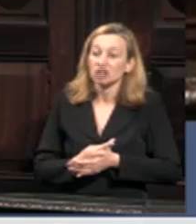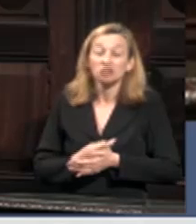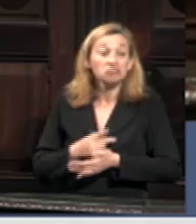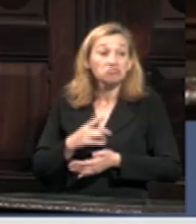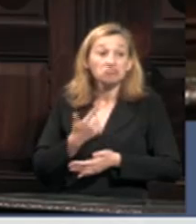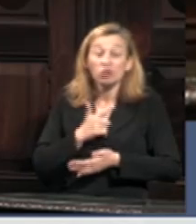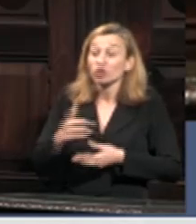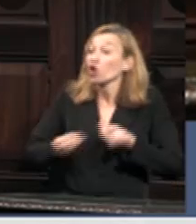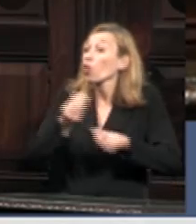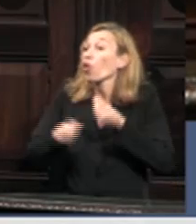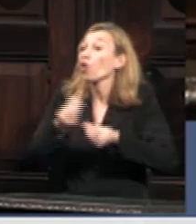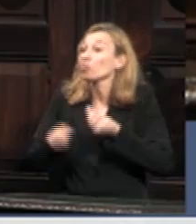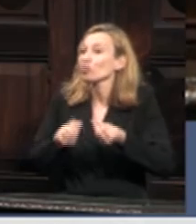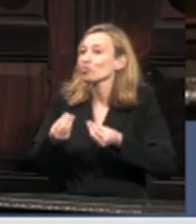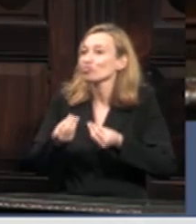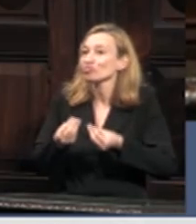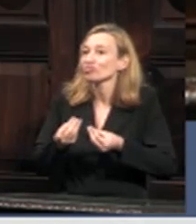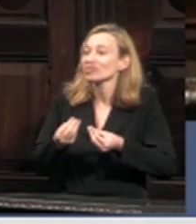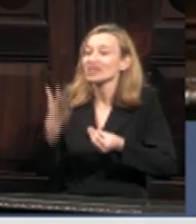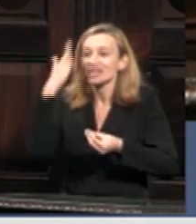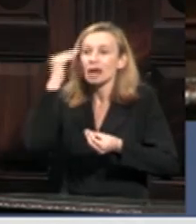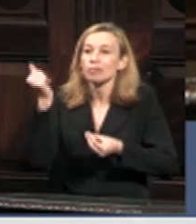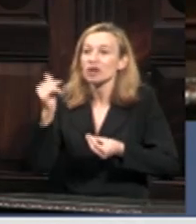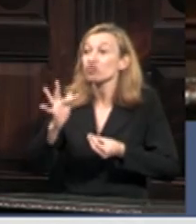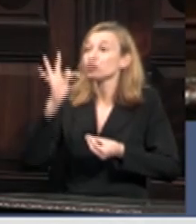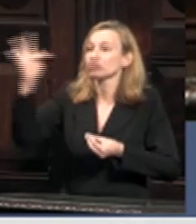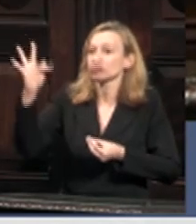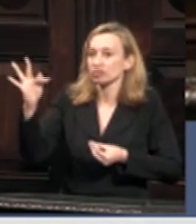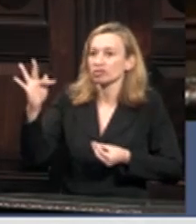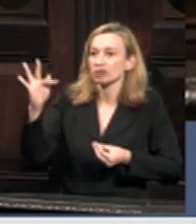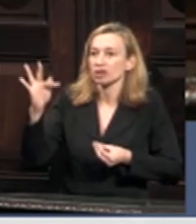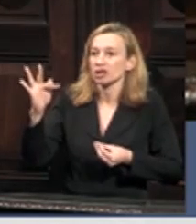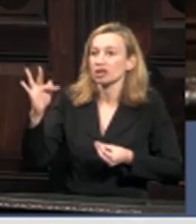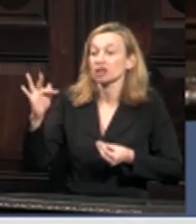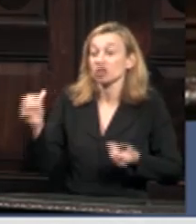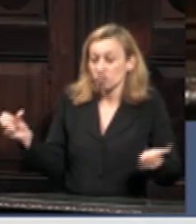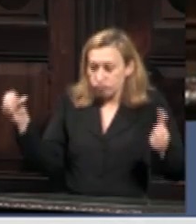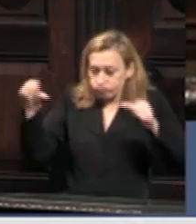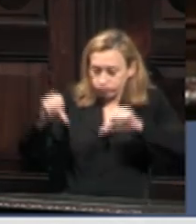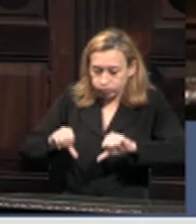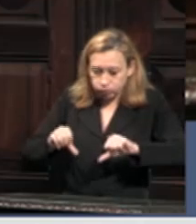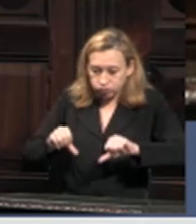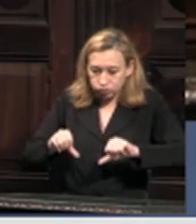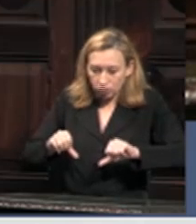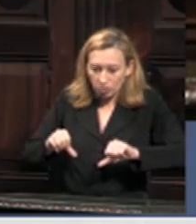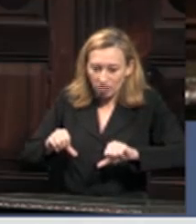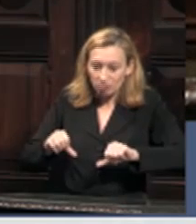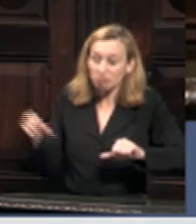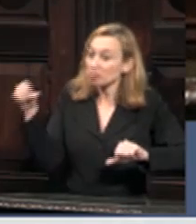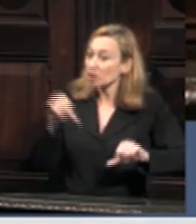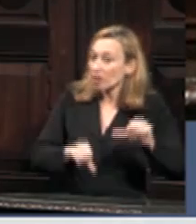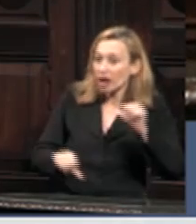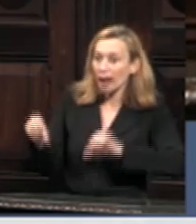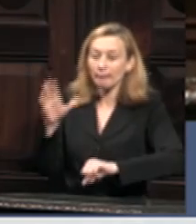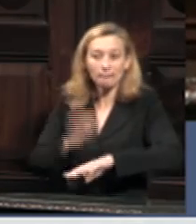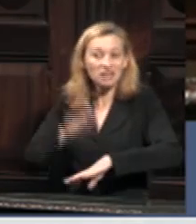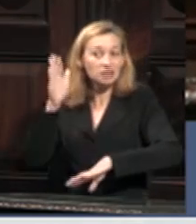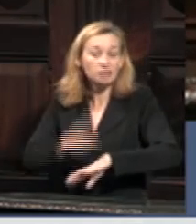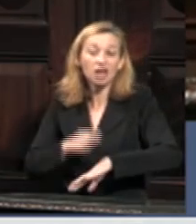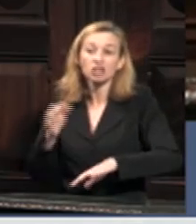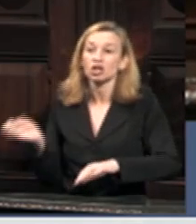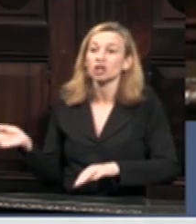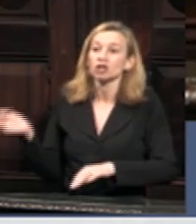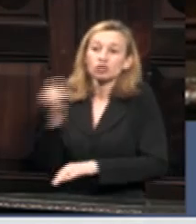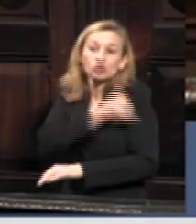sabemos aonde vamos parar. A verdade é que o fundo do poço pode ser sempre mais embaixo e o Rio de Janeiro